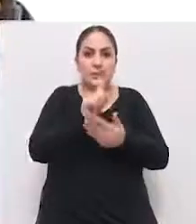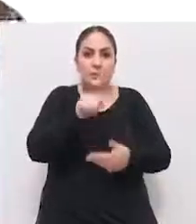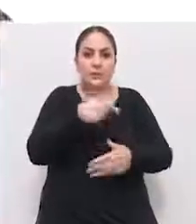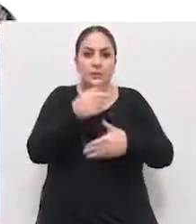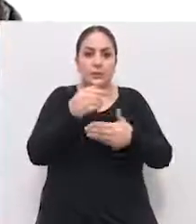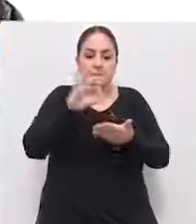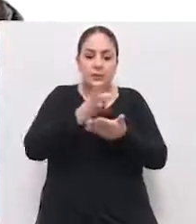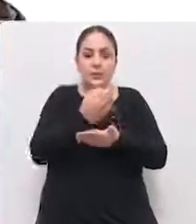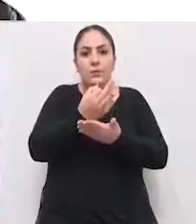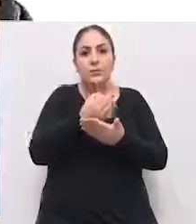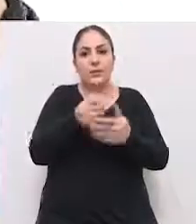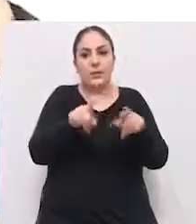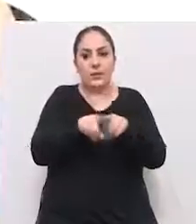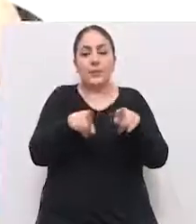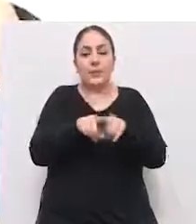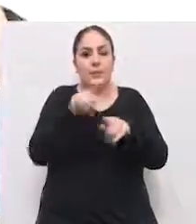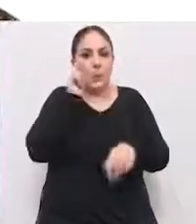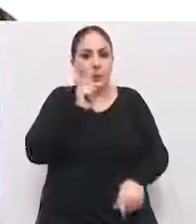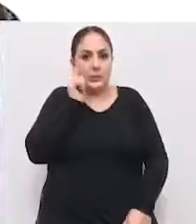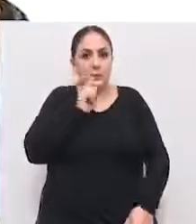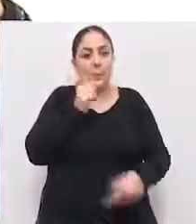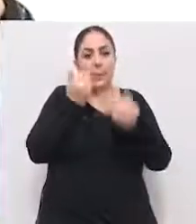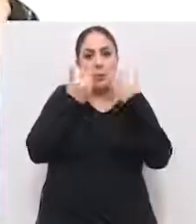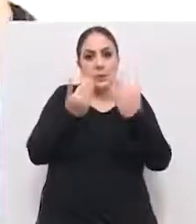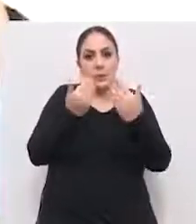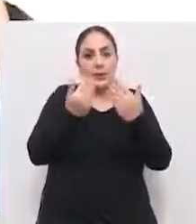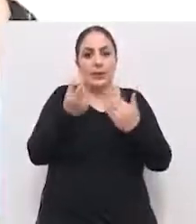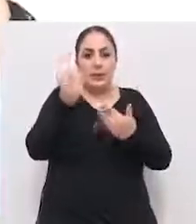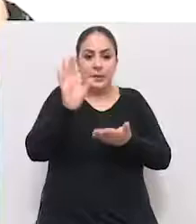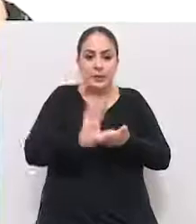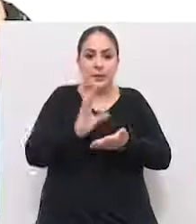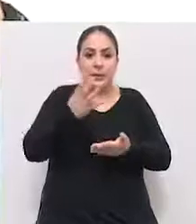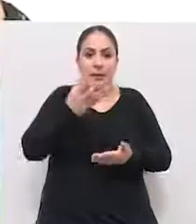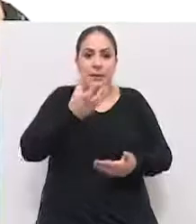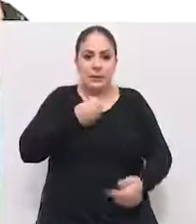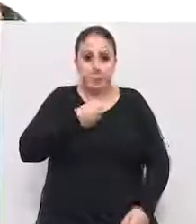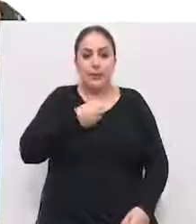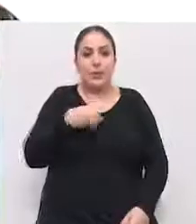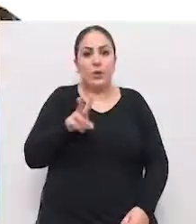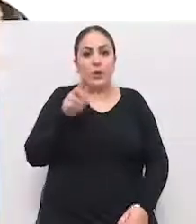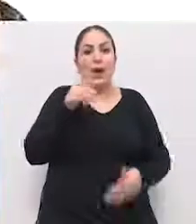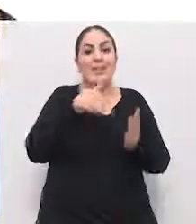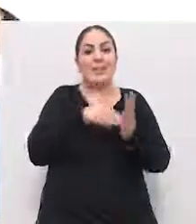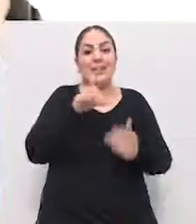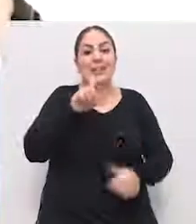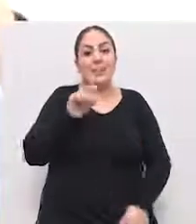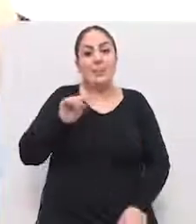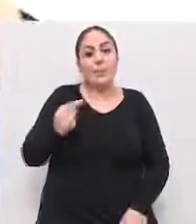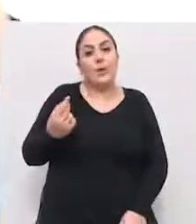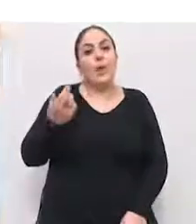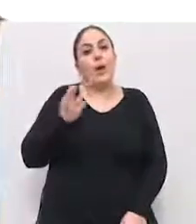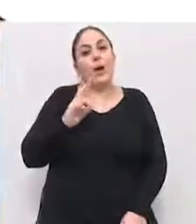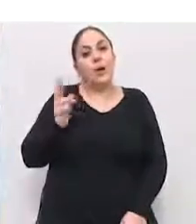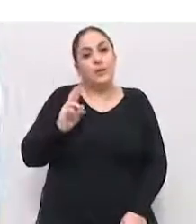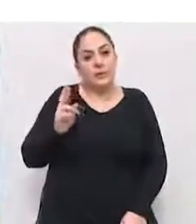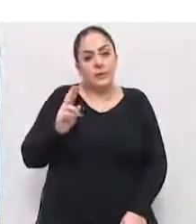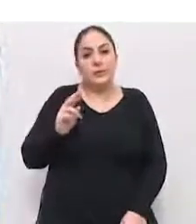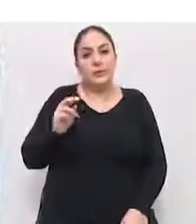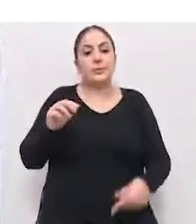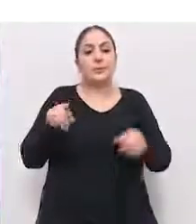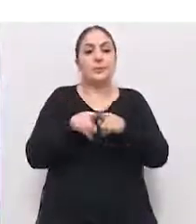credenciar, vão se inscrever e vão se apresentar para receber esses recursos, no valor de até R$